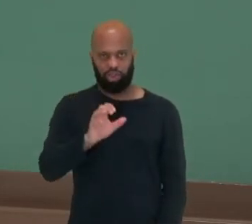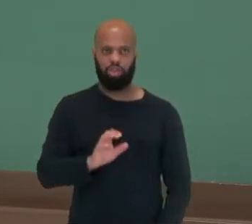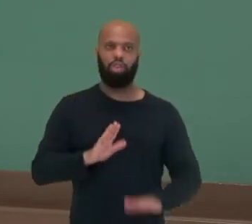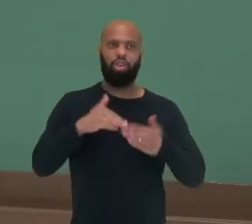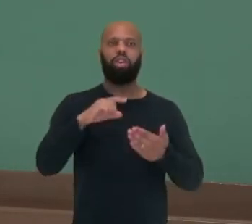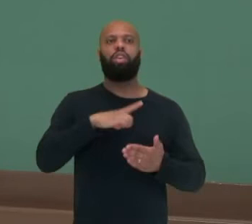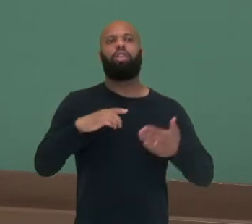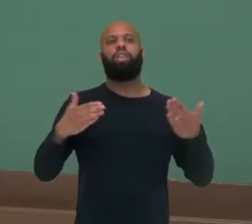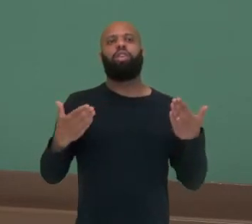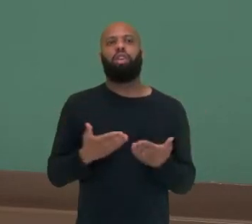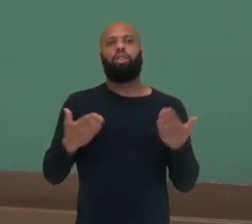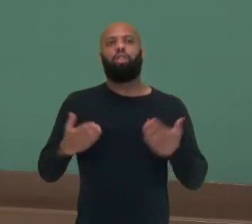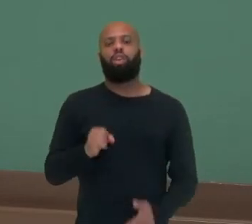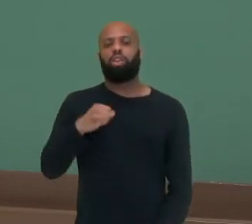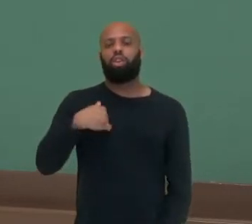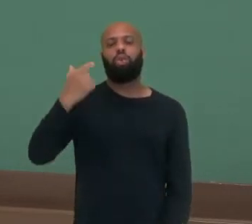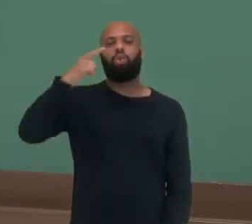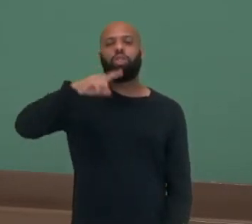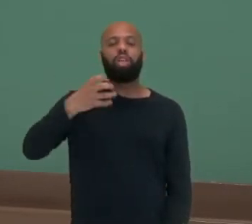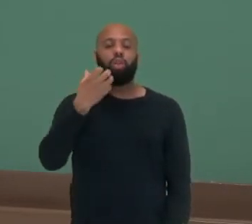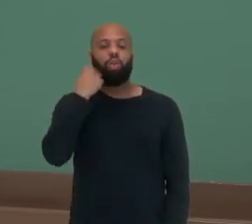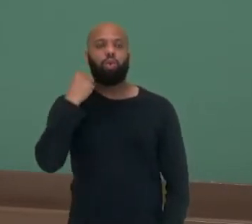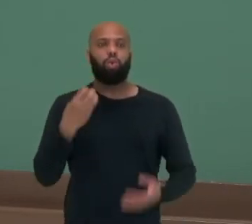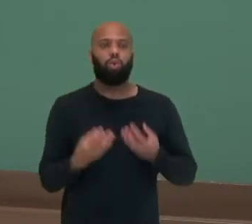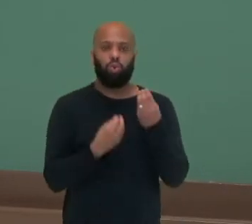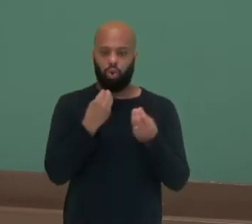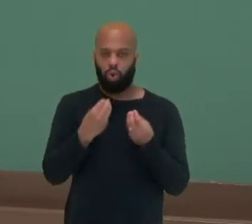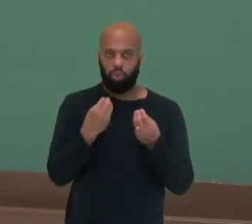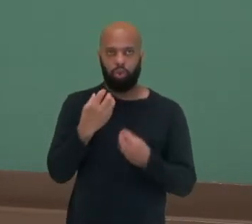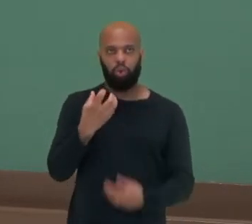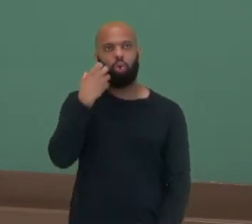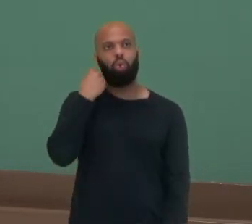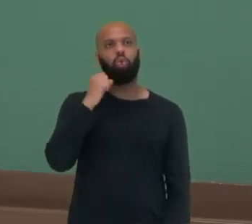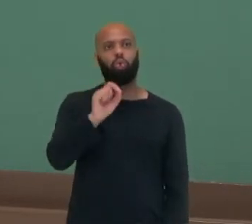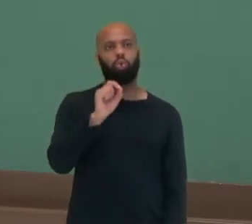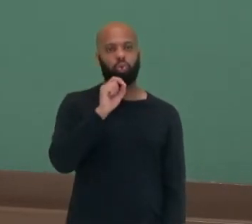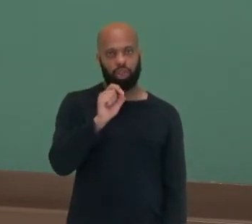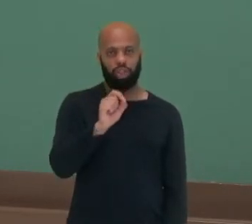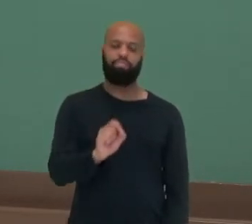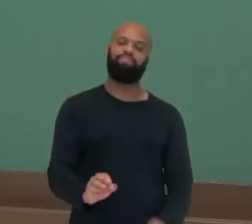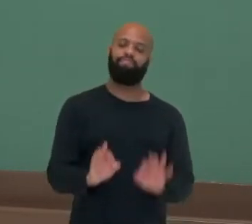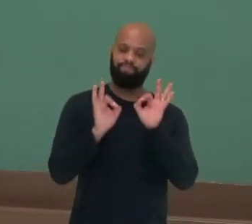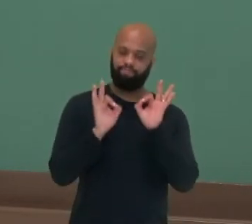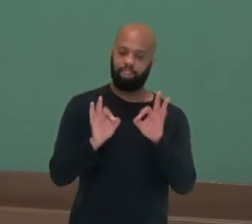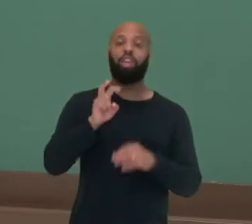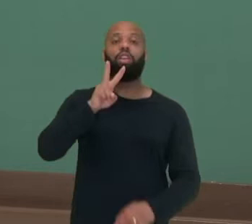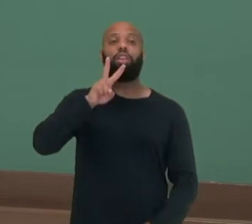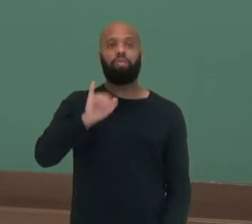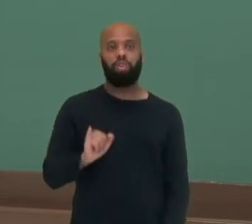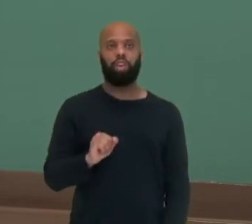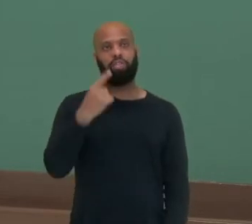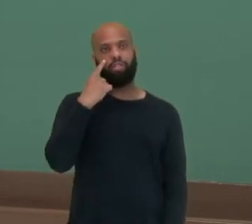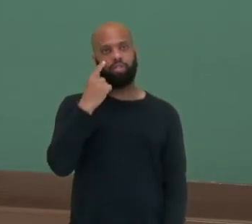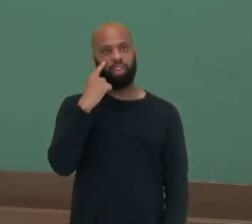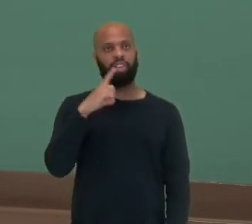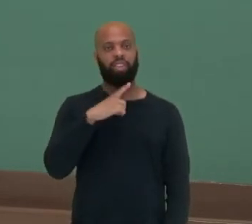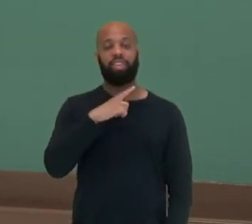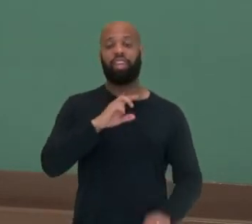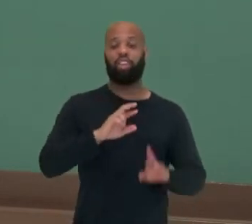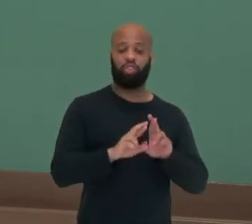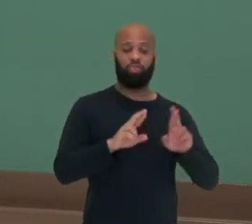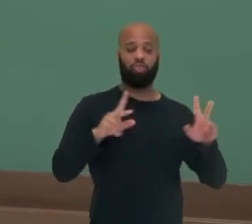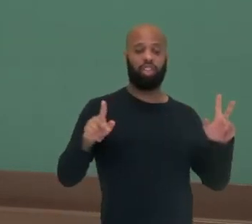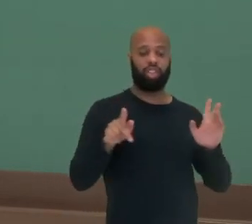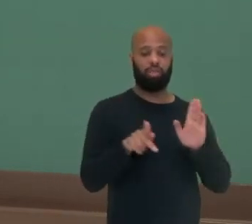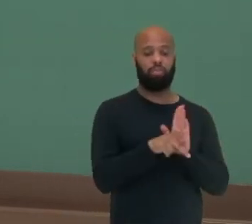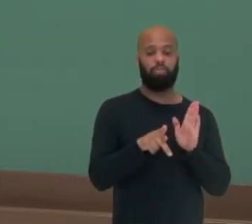no caso, para eu determinar o lucro vai ser o quê? Exatamente a diferença entre a receita menos